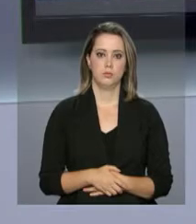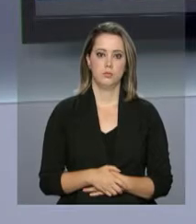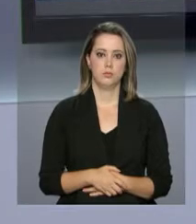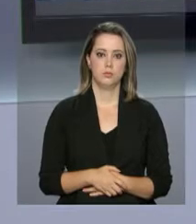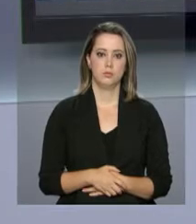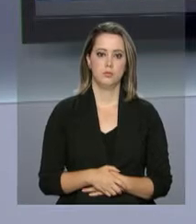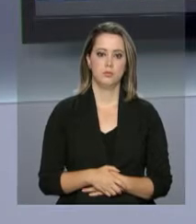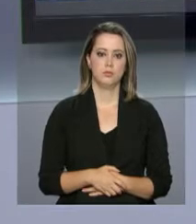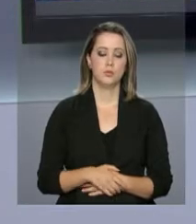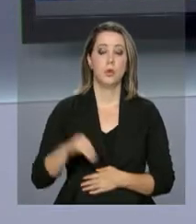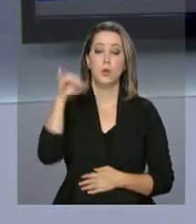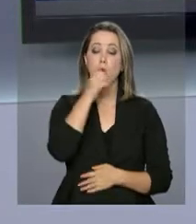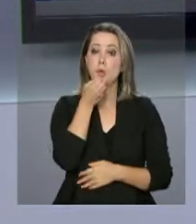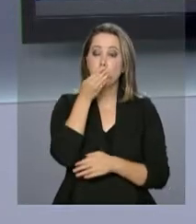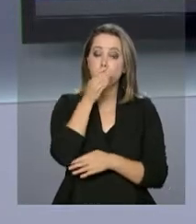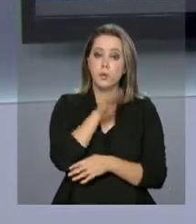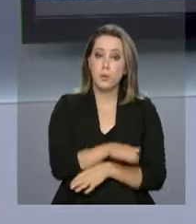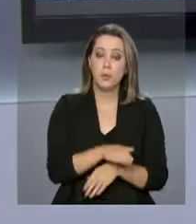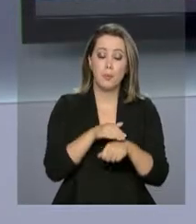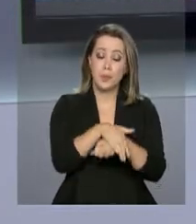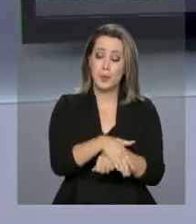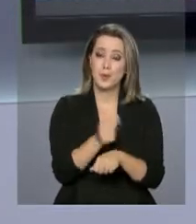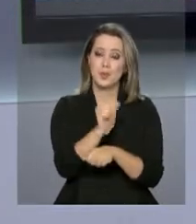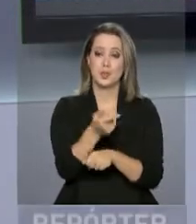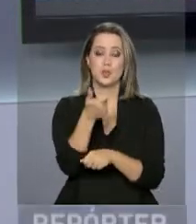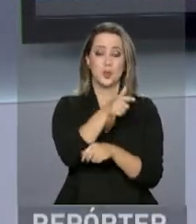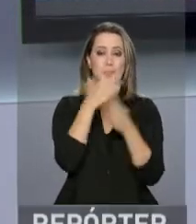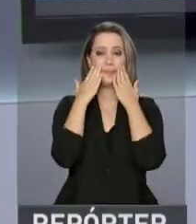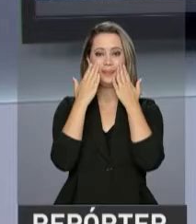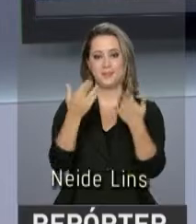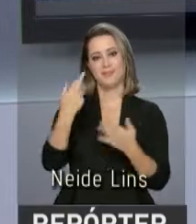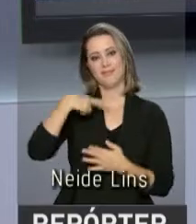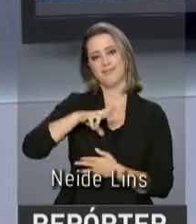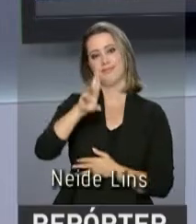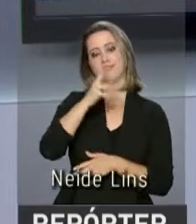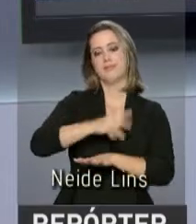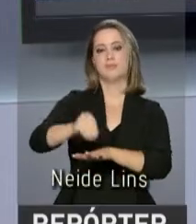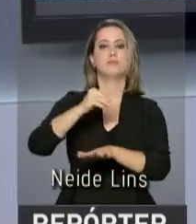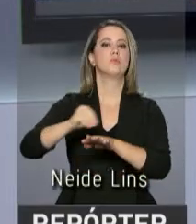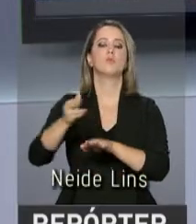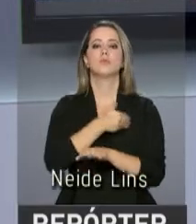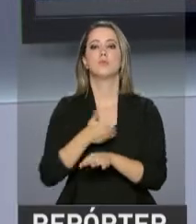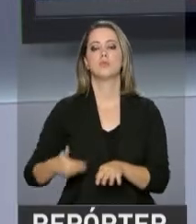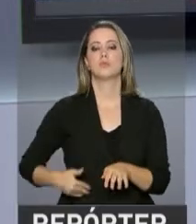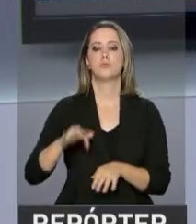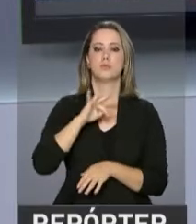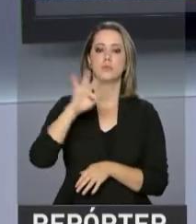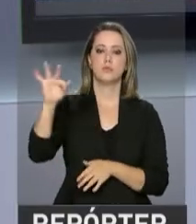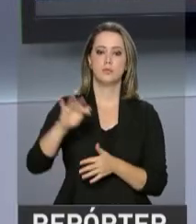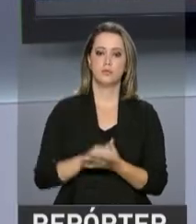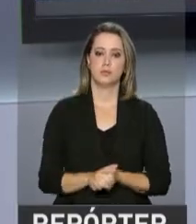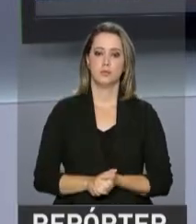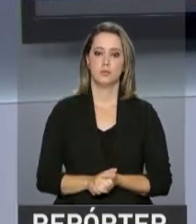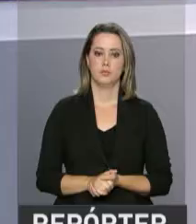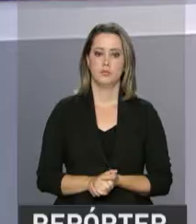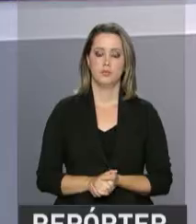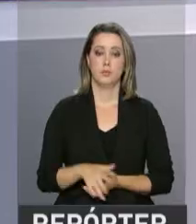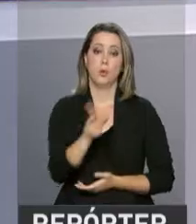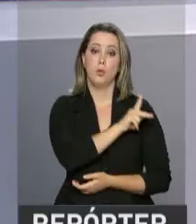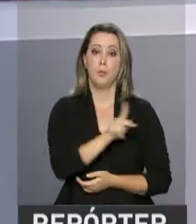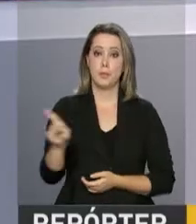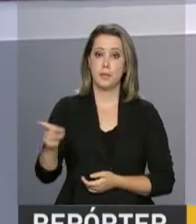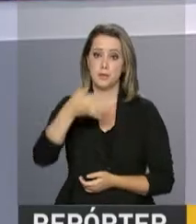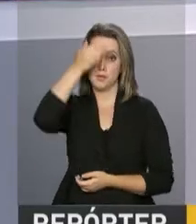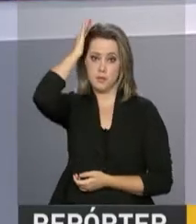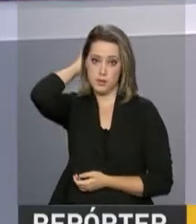olá boa noite estamos de volta com mais uma edição do repórter nbr e as notícias do governo federal o presidente